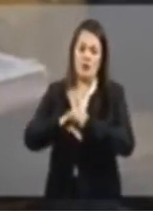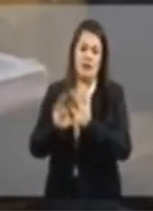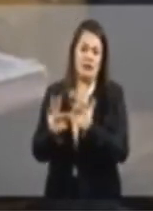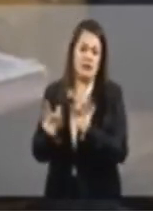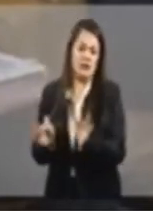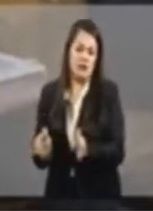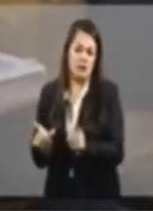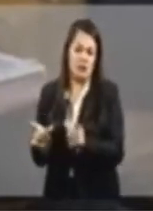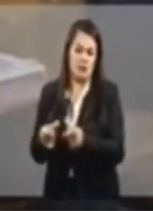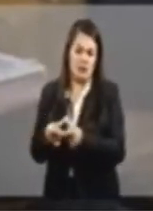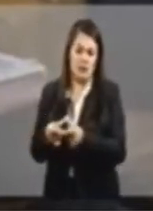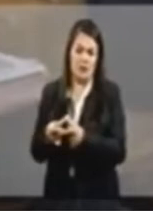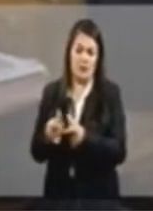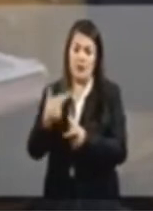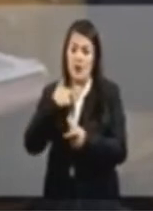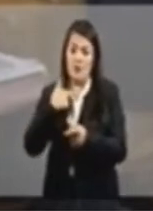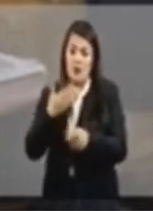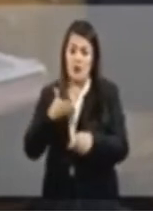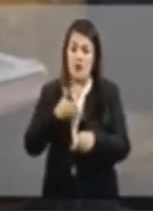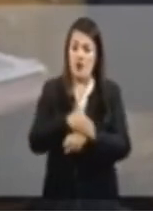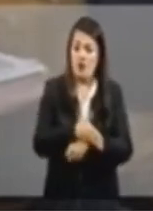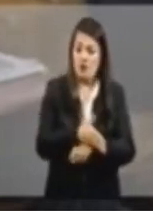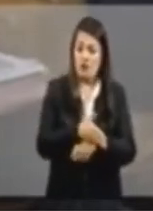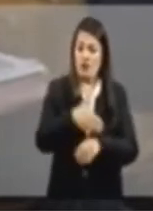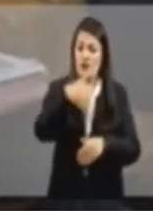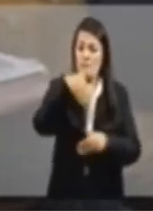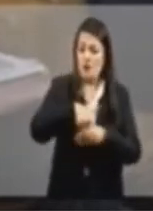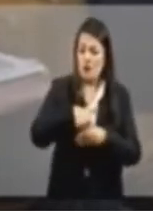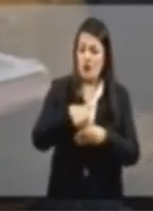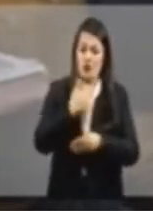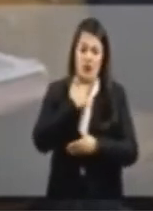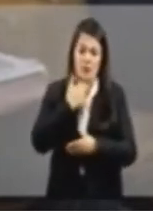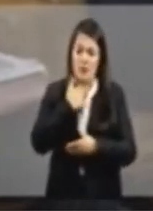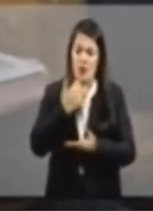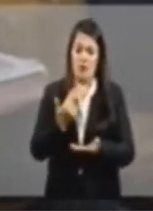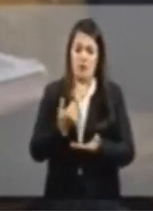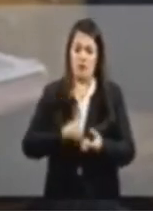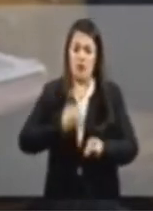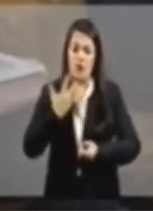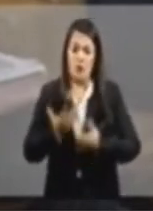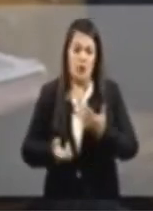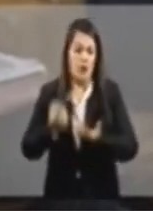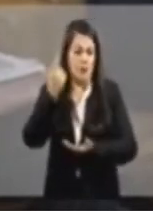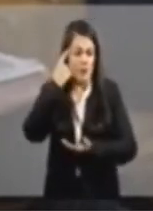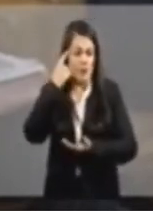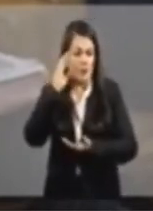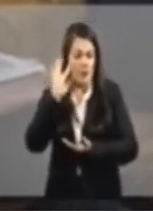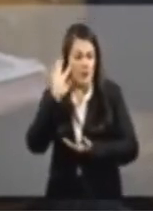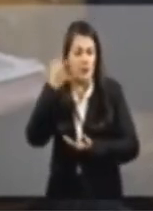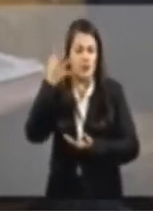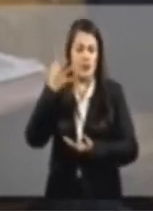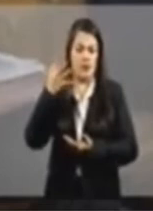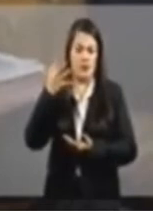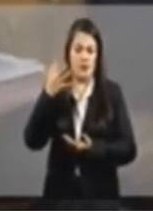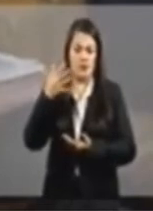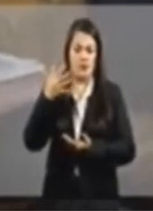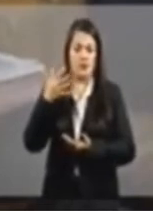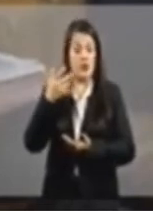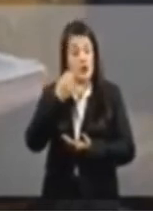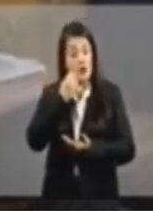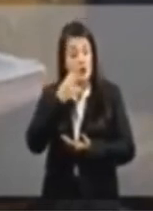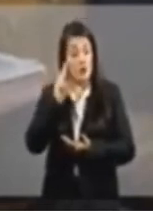exercer a cidadania expressar o que realmente pensa expressar o que pensa melhor o seu povo porque sempre é bom frisar